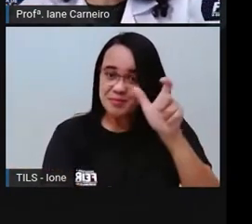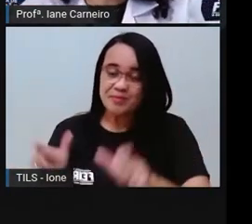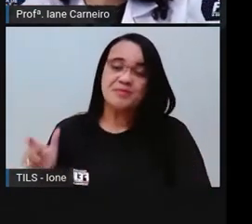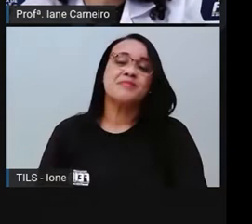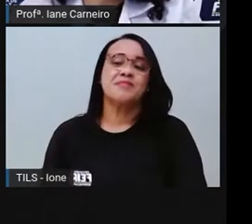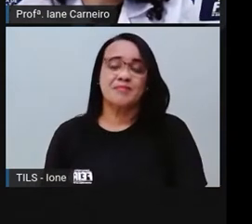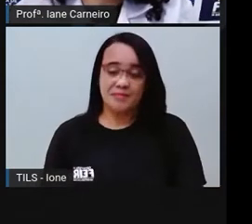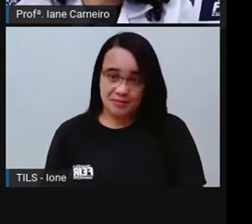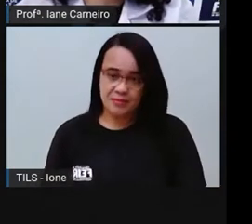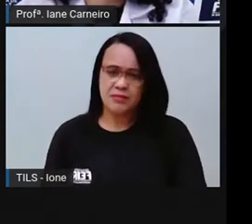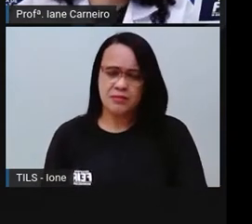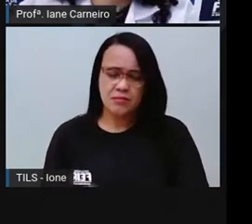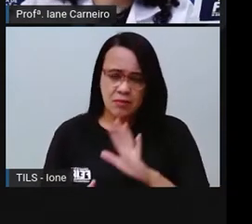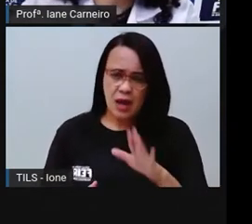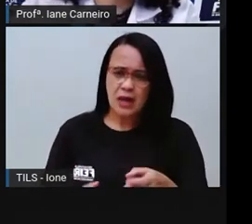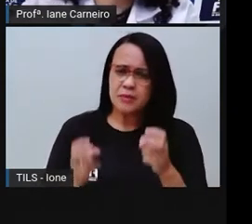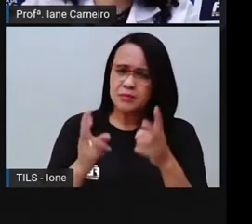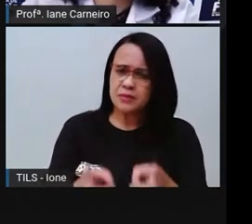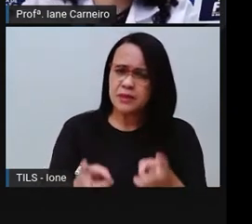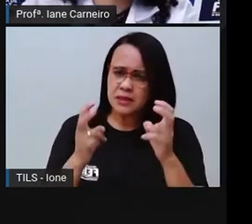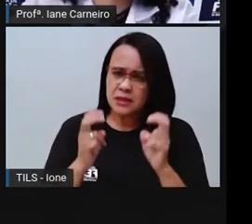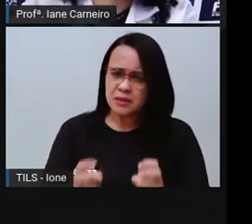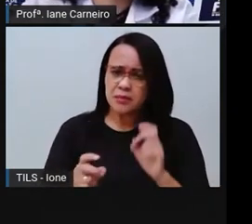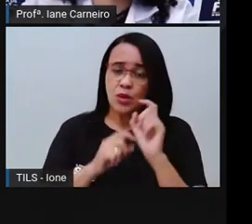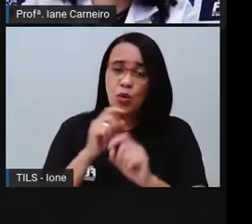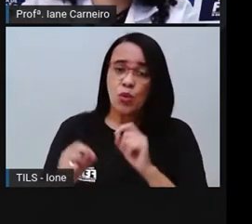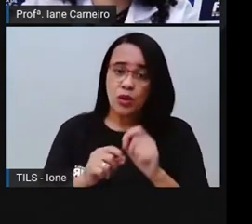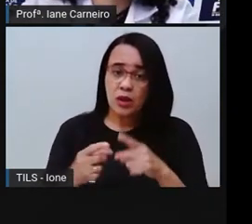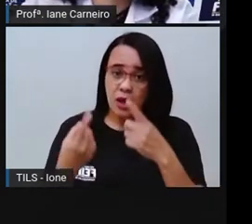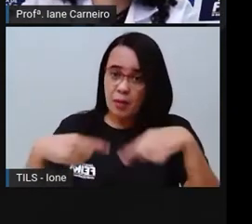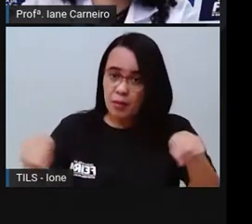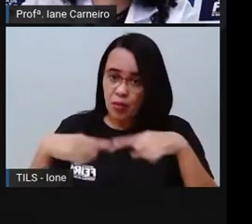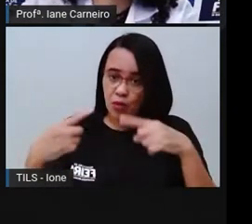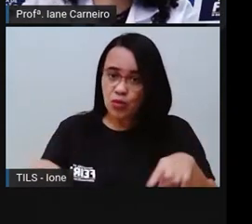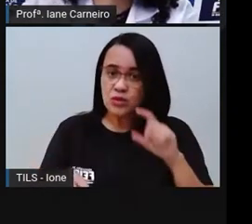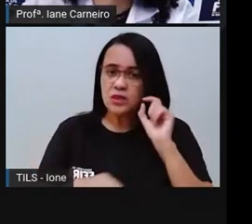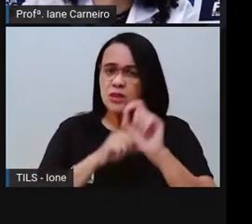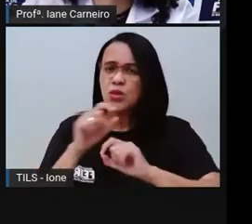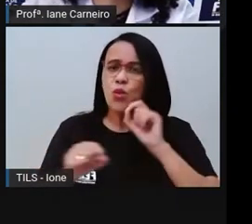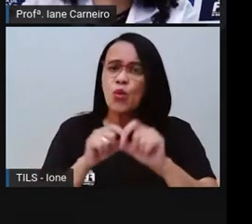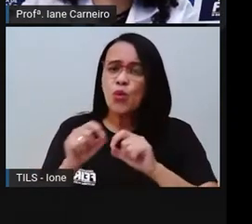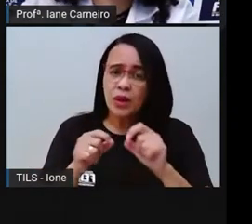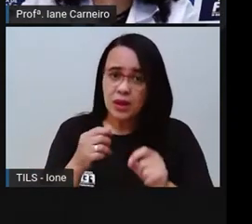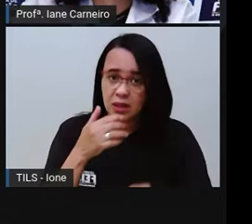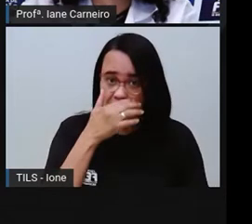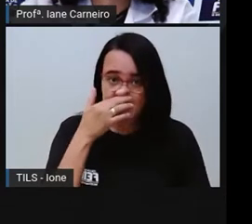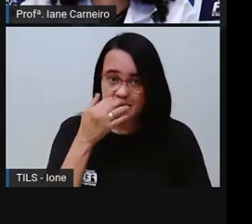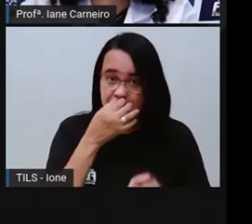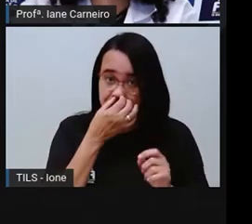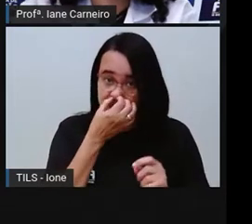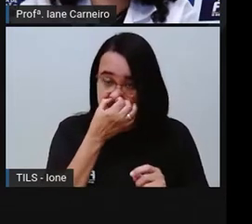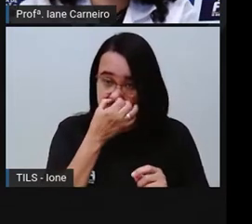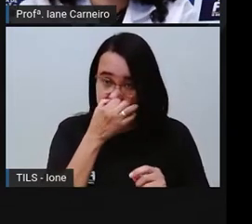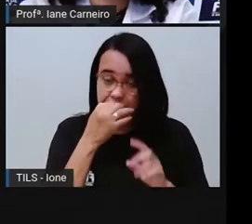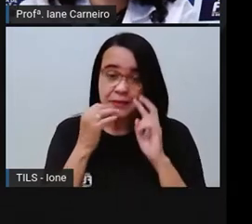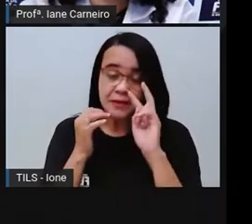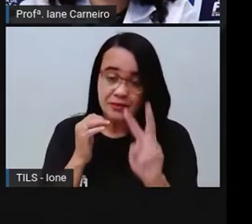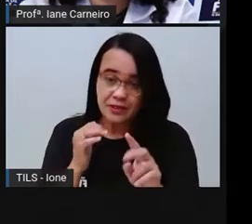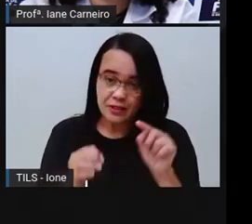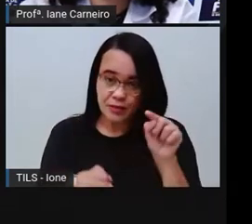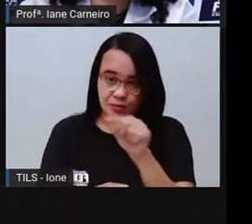E aí vocês perceberam que aqui na parlenda o aparece um sinal Zinho ó esse sinalzinho